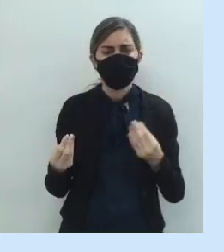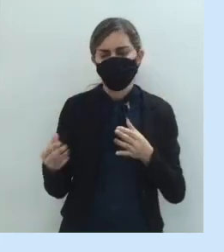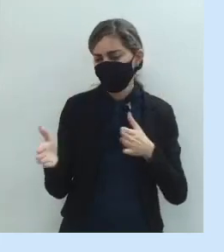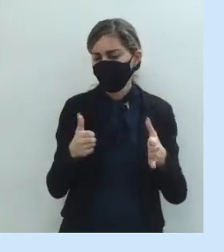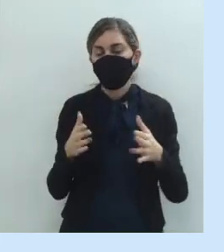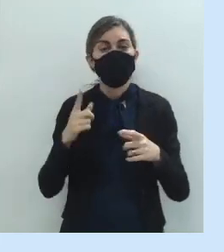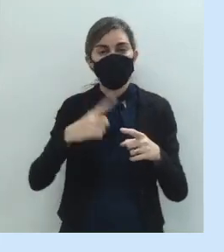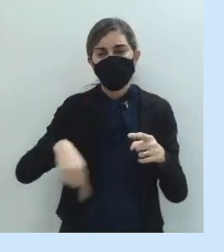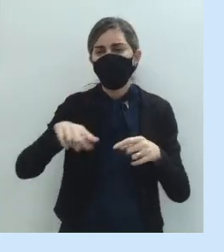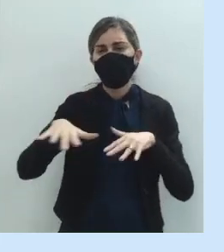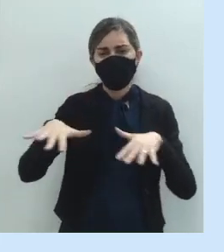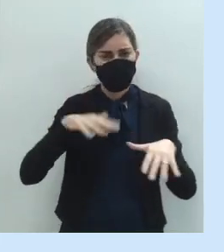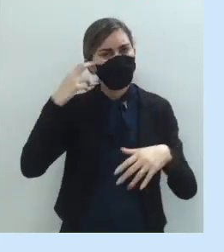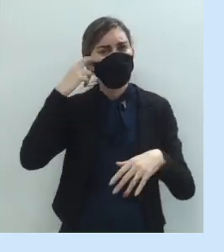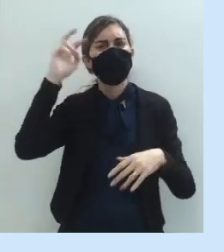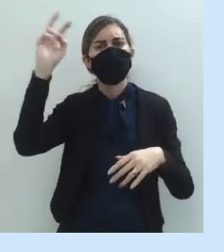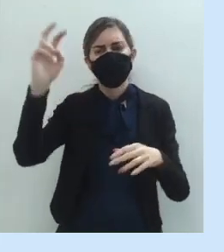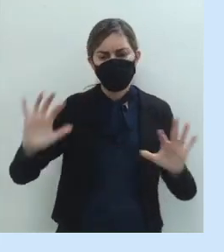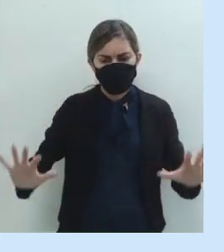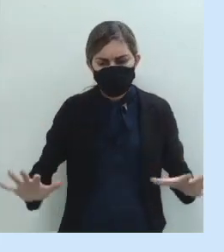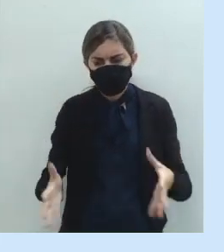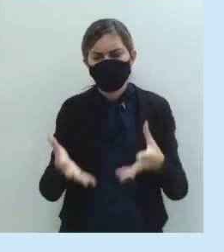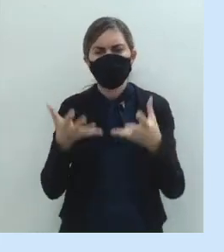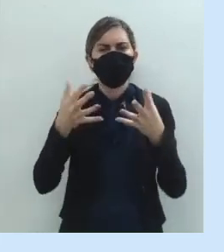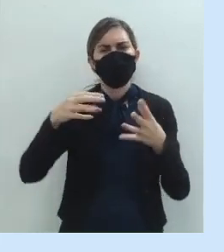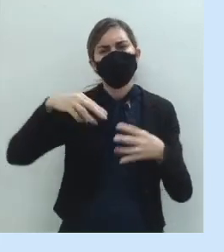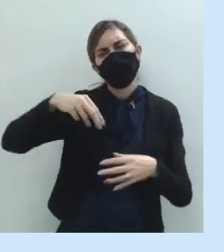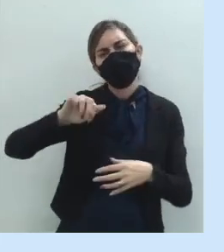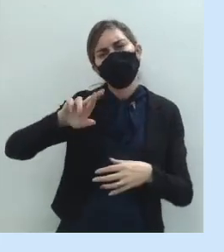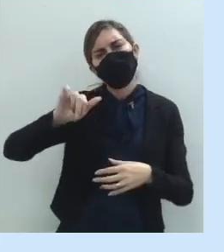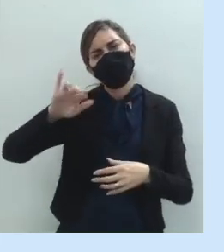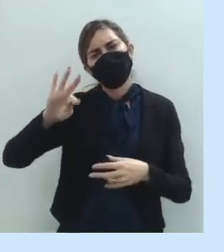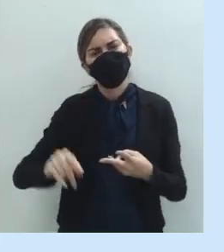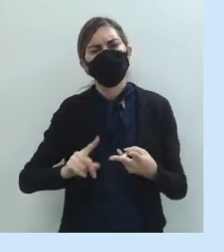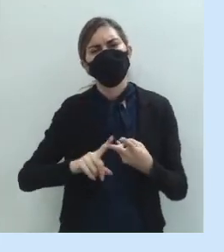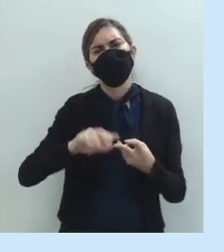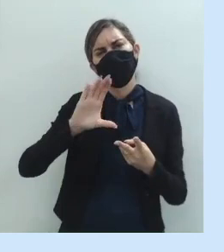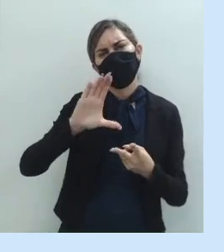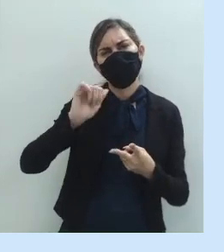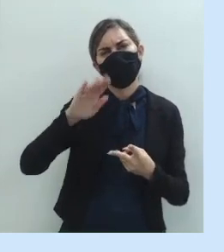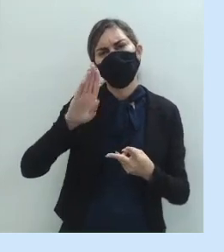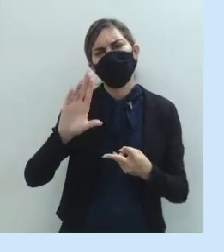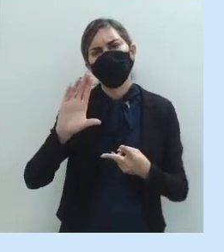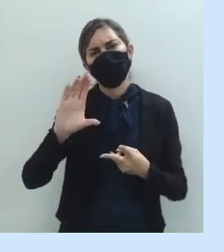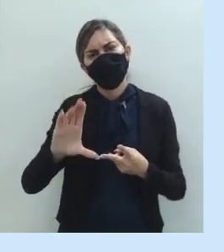Então, os nossos movimentos culturais como maracatu, caboclinho,